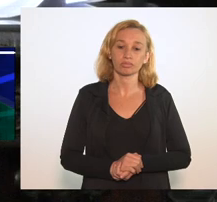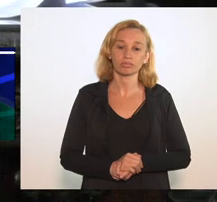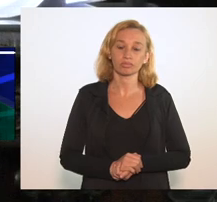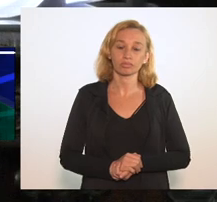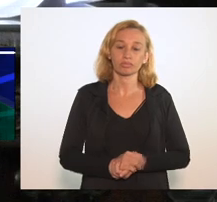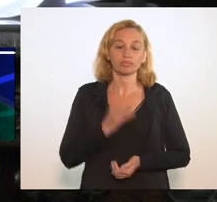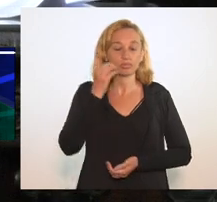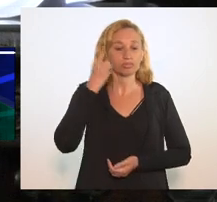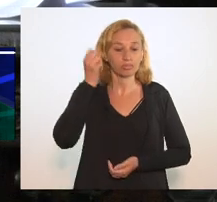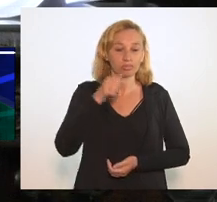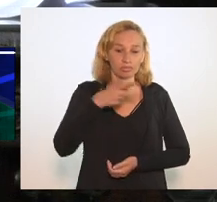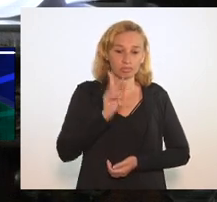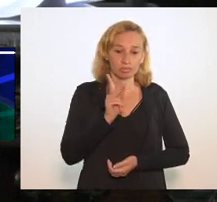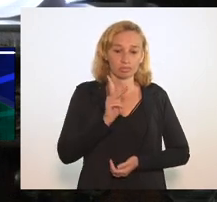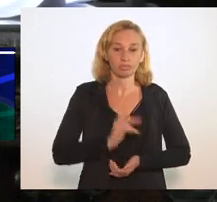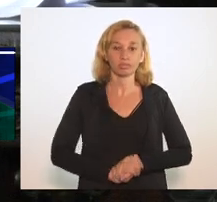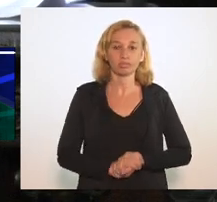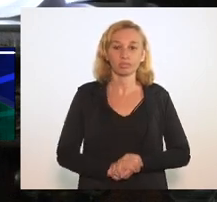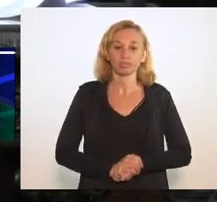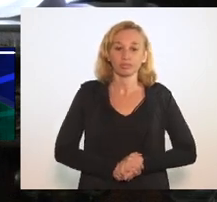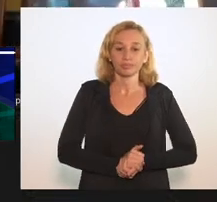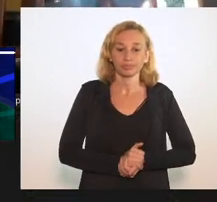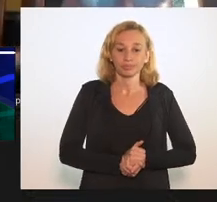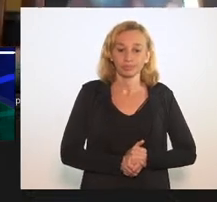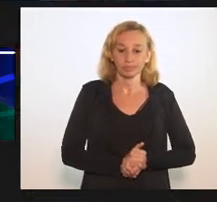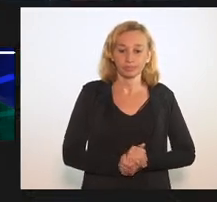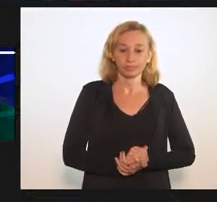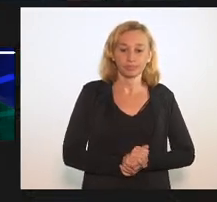Deputado Alexandre Knoploch.